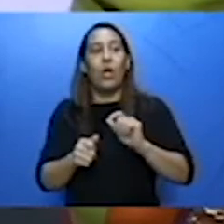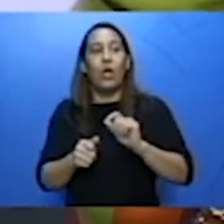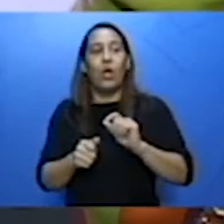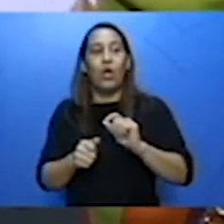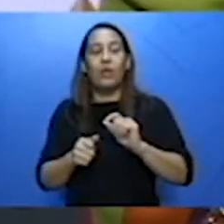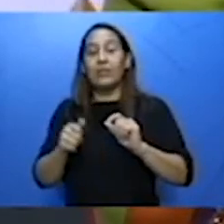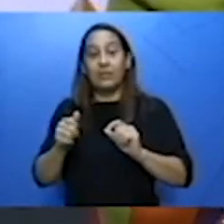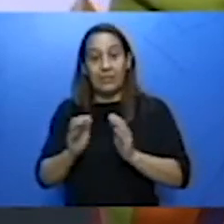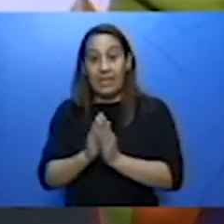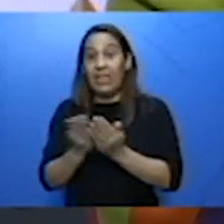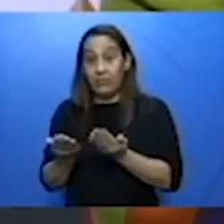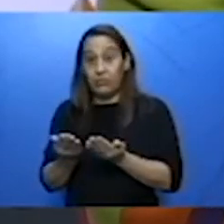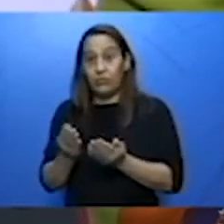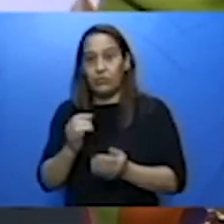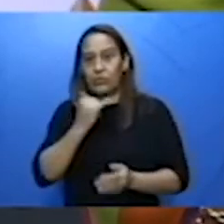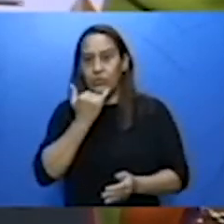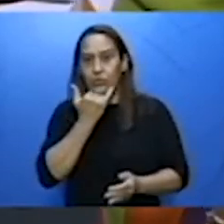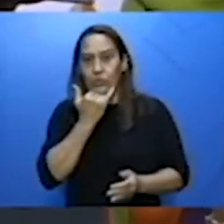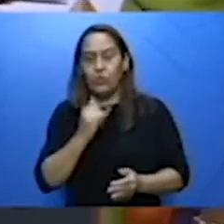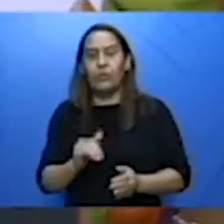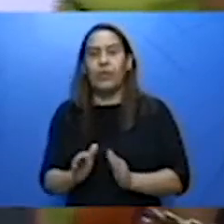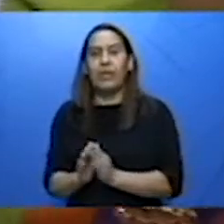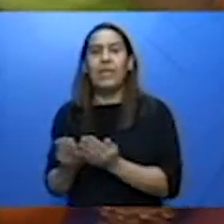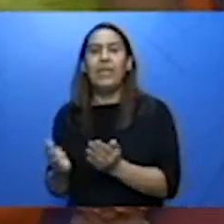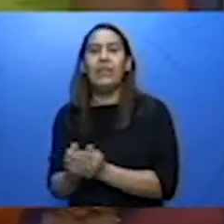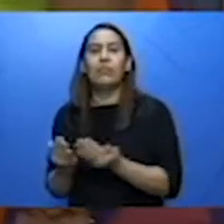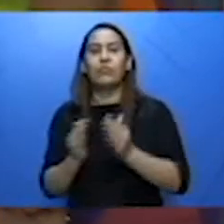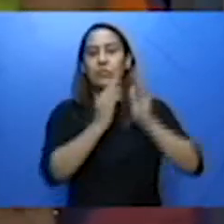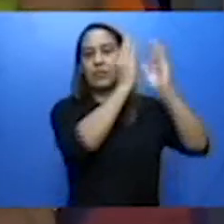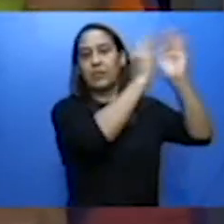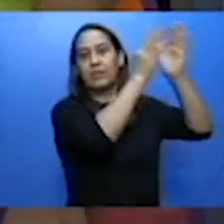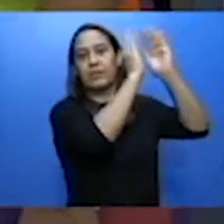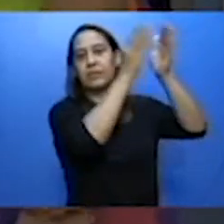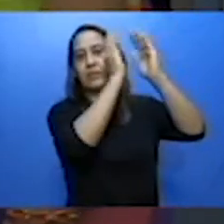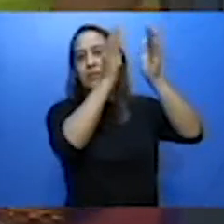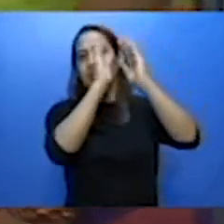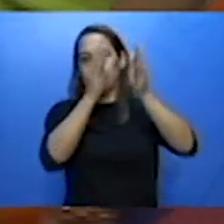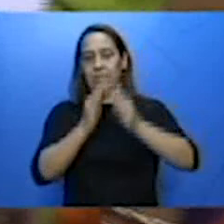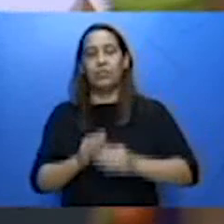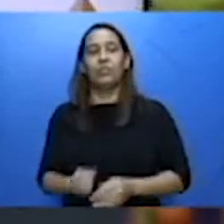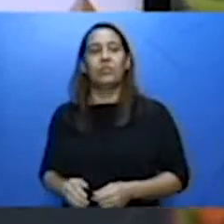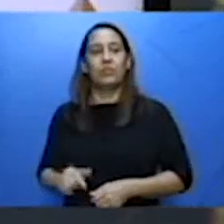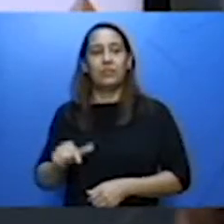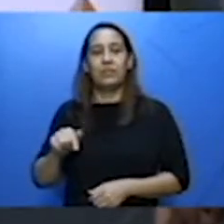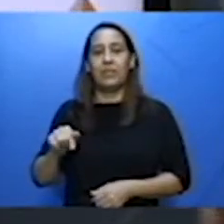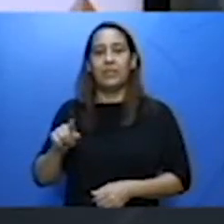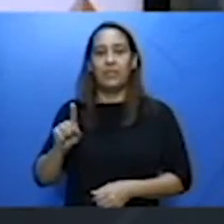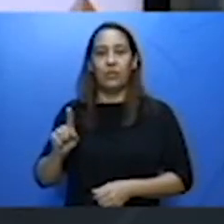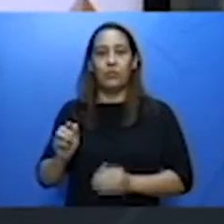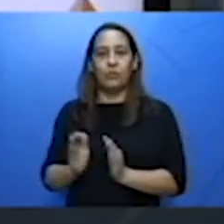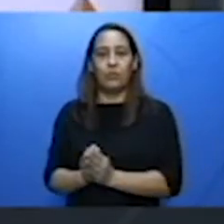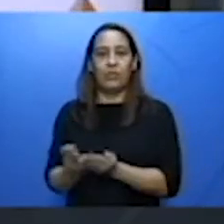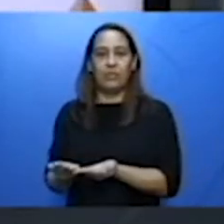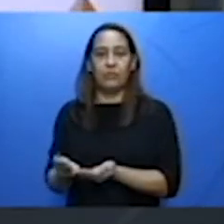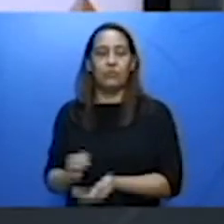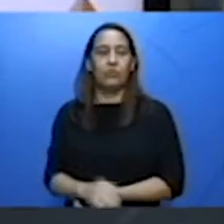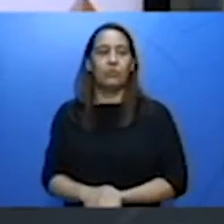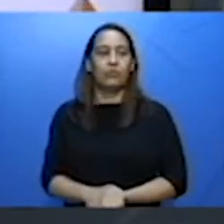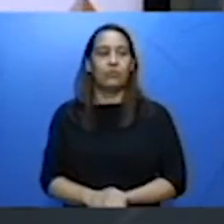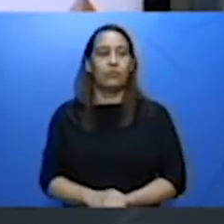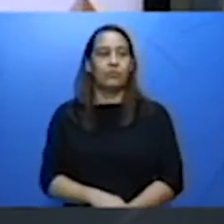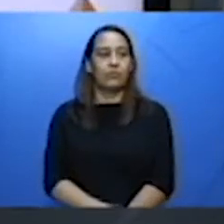Foram colocados 71 livros. Olha que foi o resultado da minha continha.